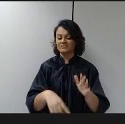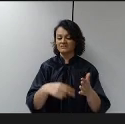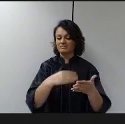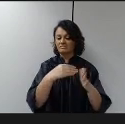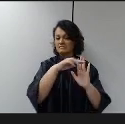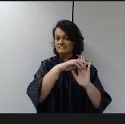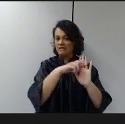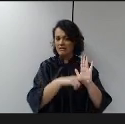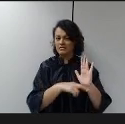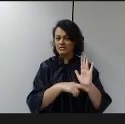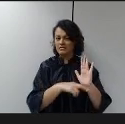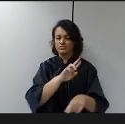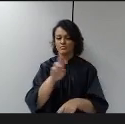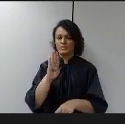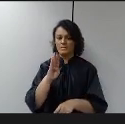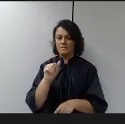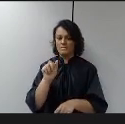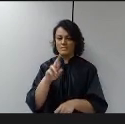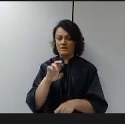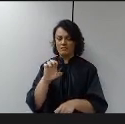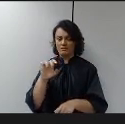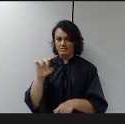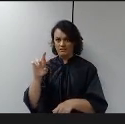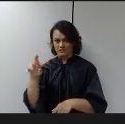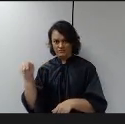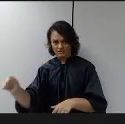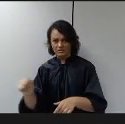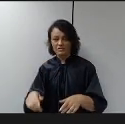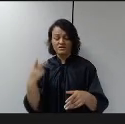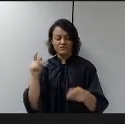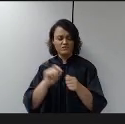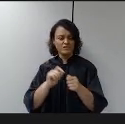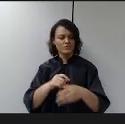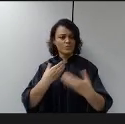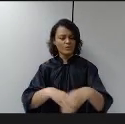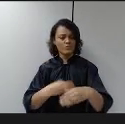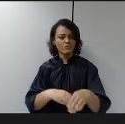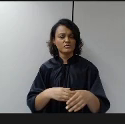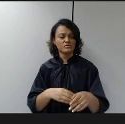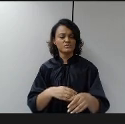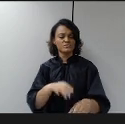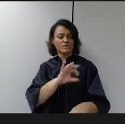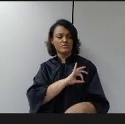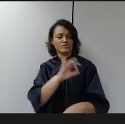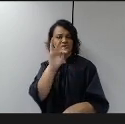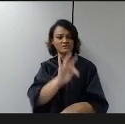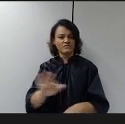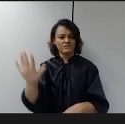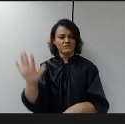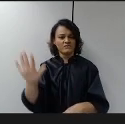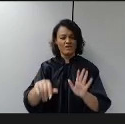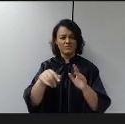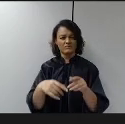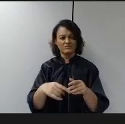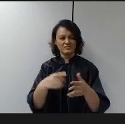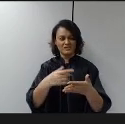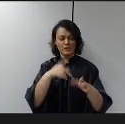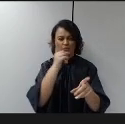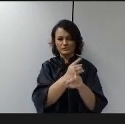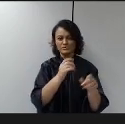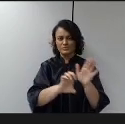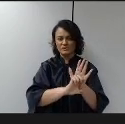estabelecida no concurso para agente da Polícia Rodoviária Federal no edital 01 de 2009. Alegam os